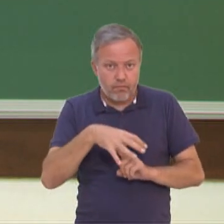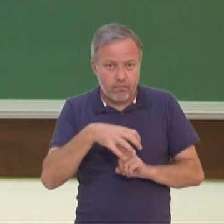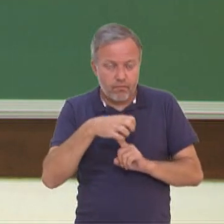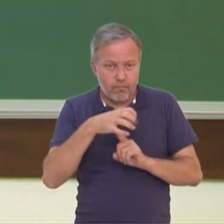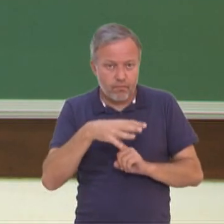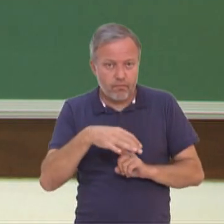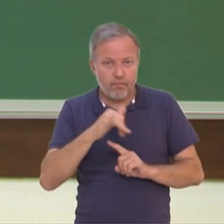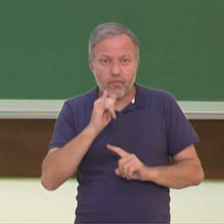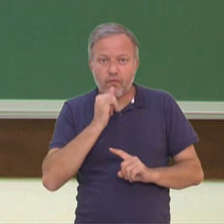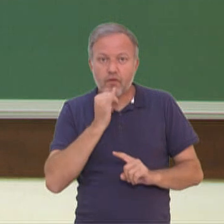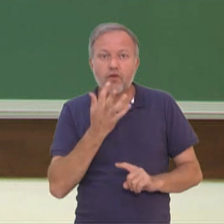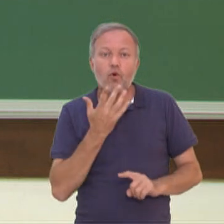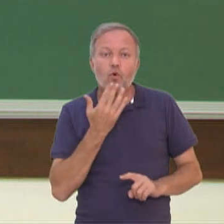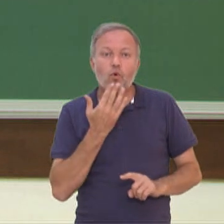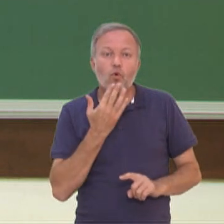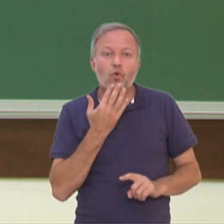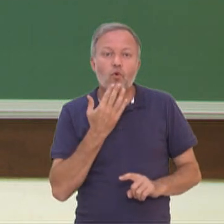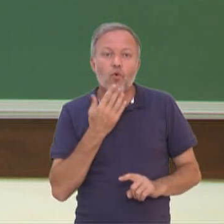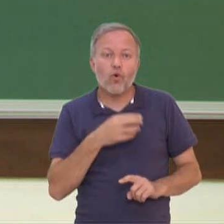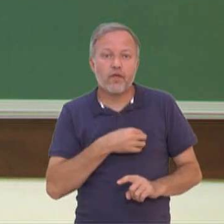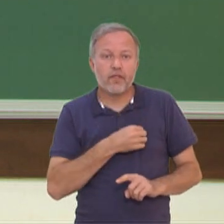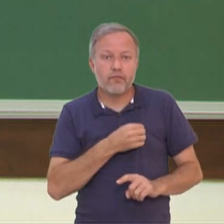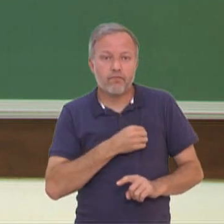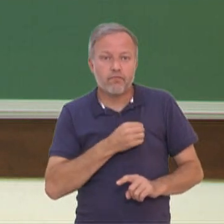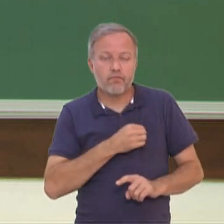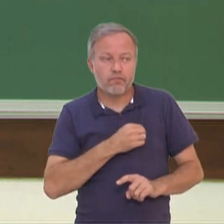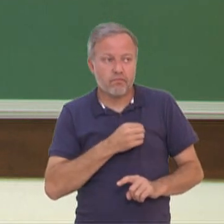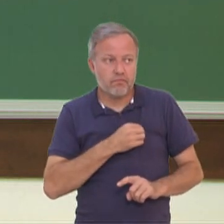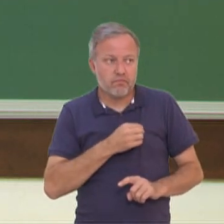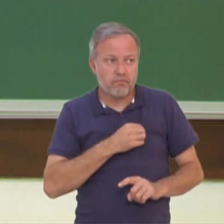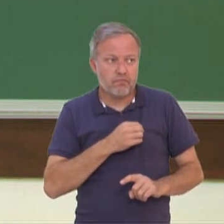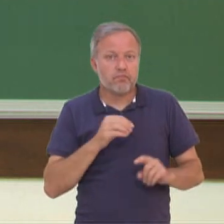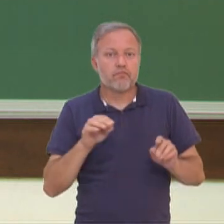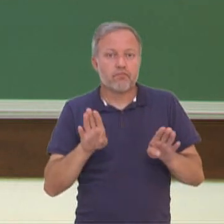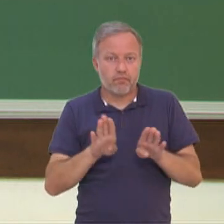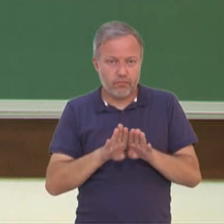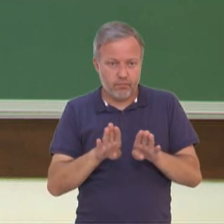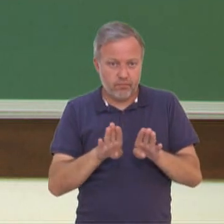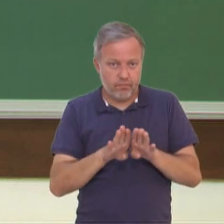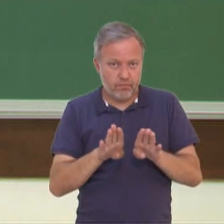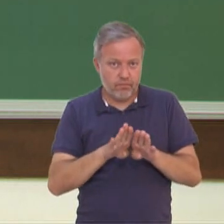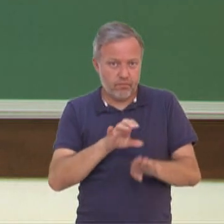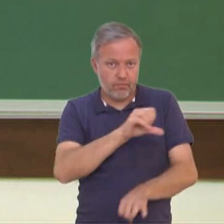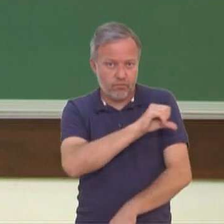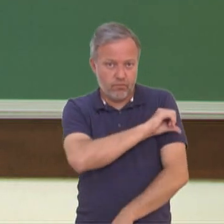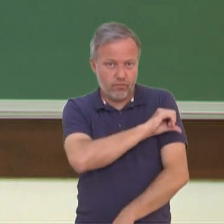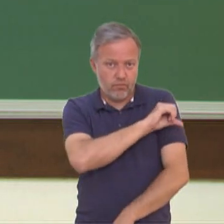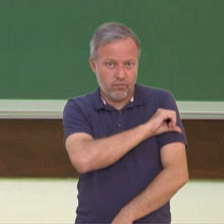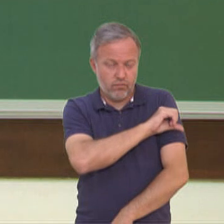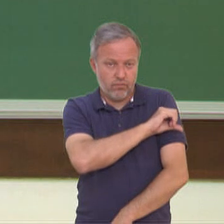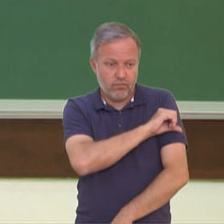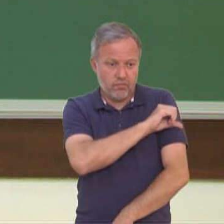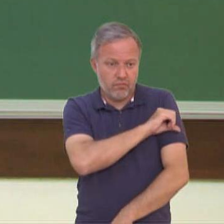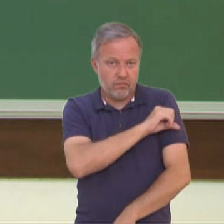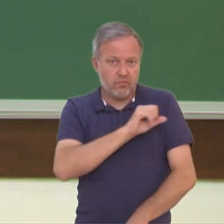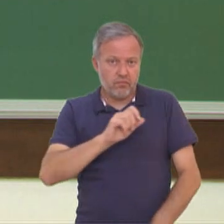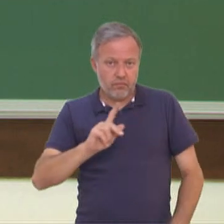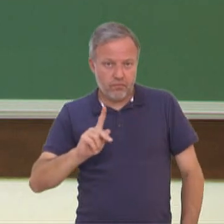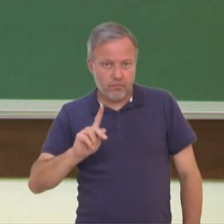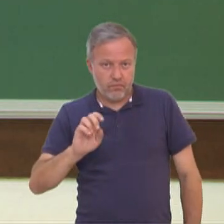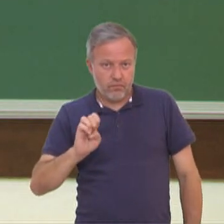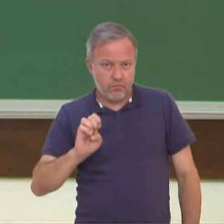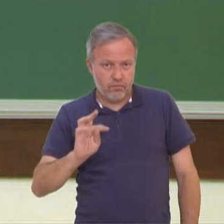de tecido. Contei numa aula de 9º ano sobre um derramamento de petróleo da Petrobras, que existem fungos que são usados junto